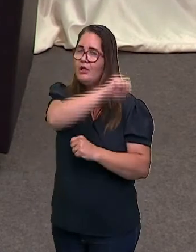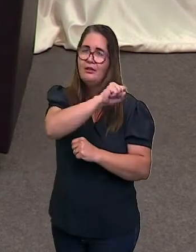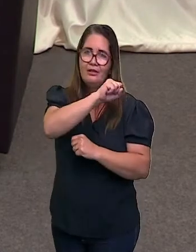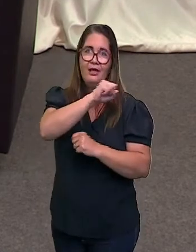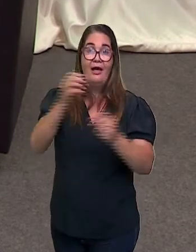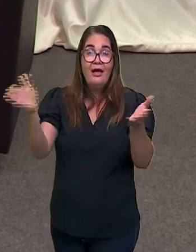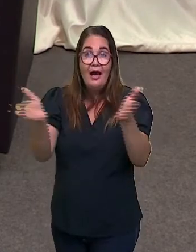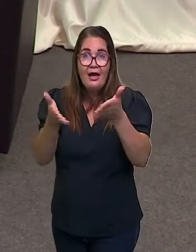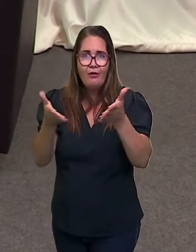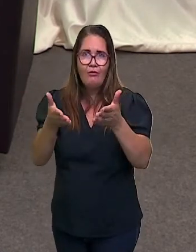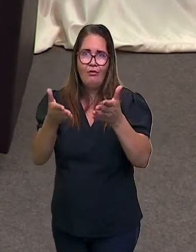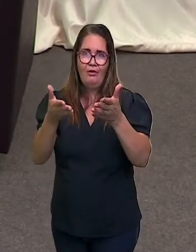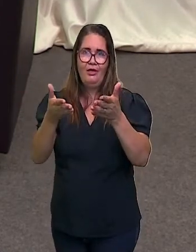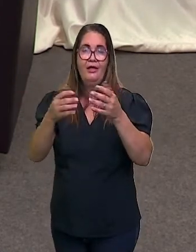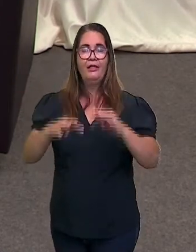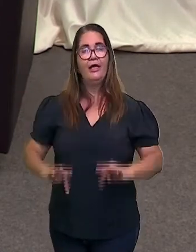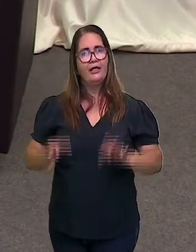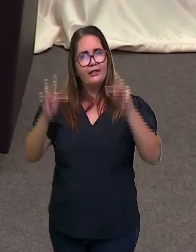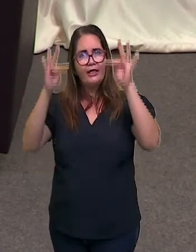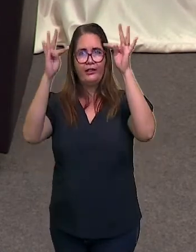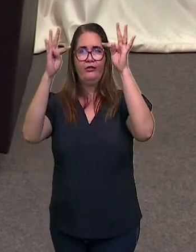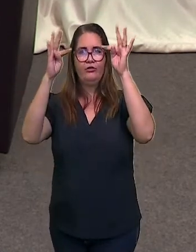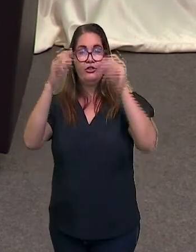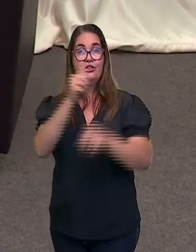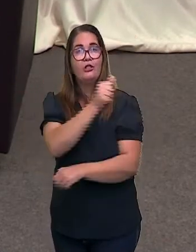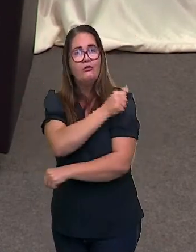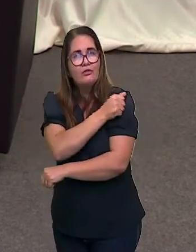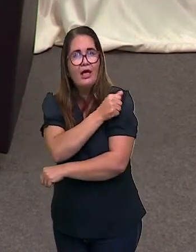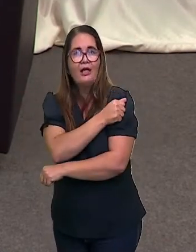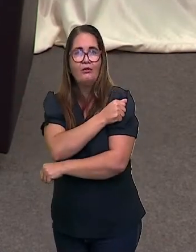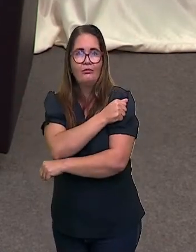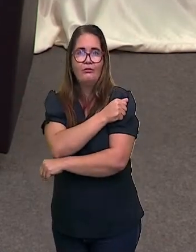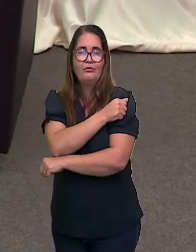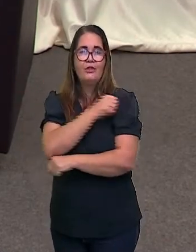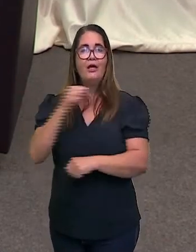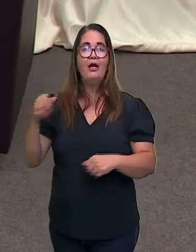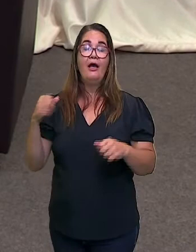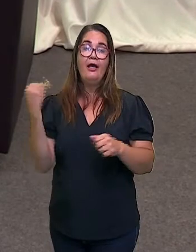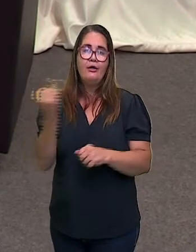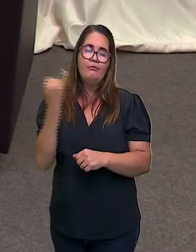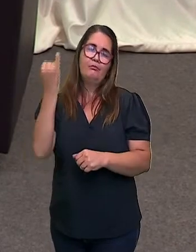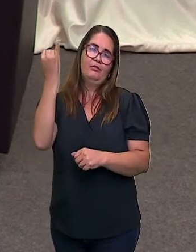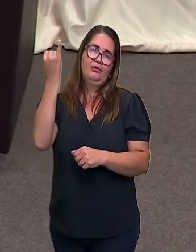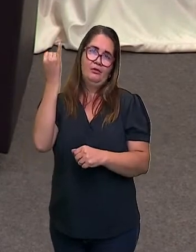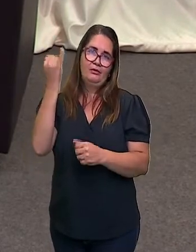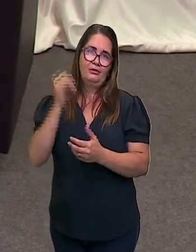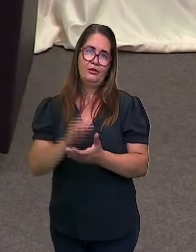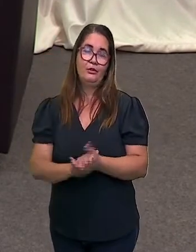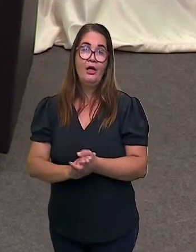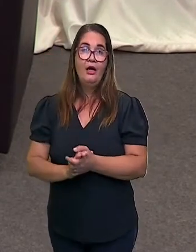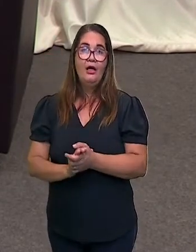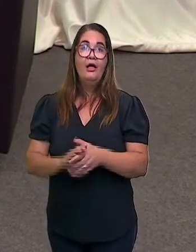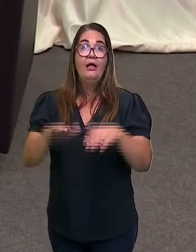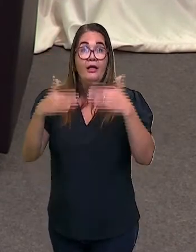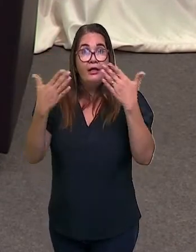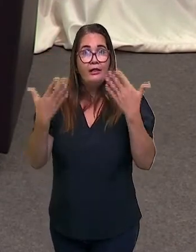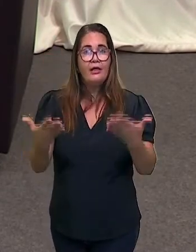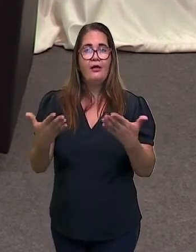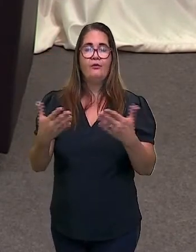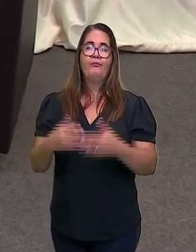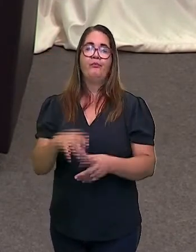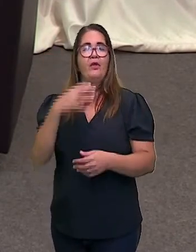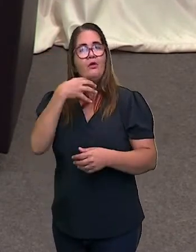tecnologias, porque eu acredito que traz um interesse maior para o aluno, tá? Então, isso eu senti.